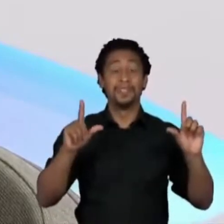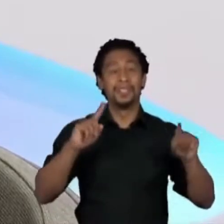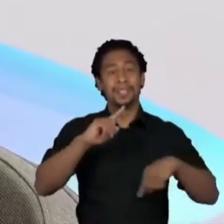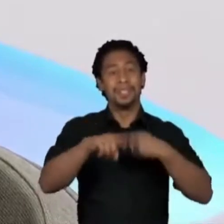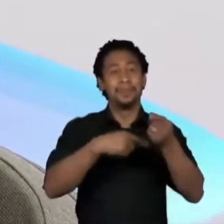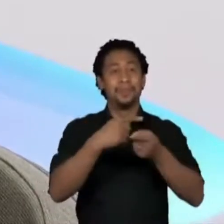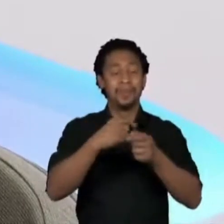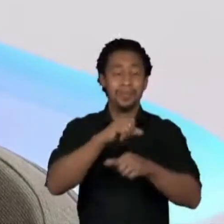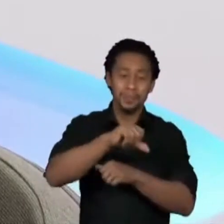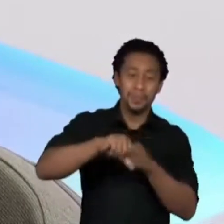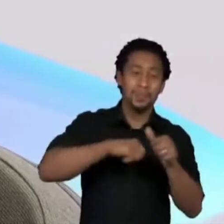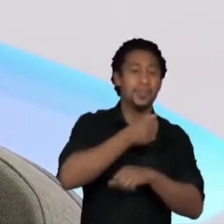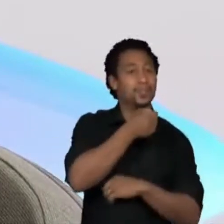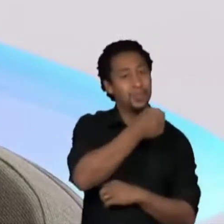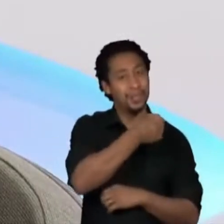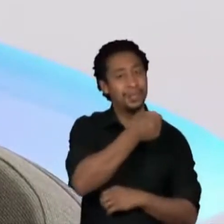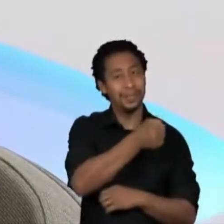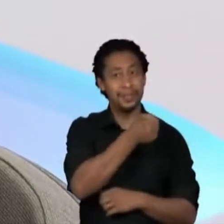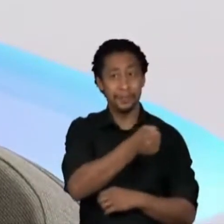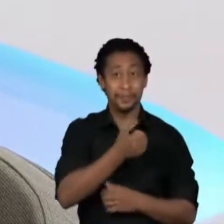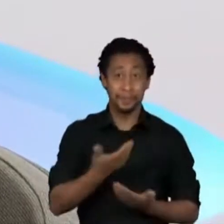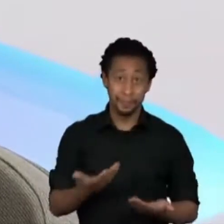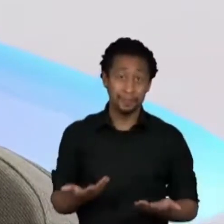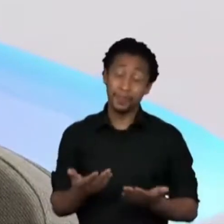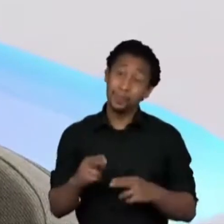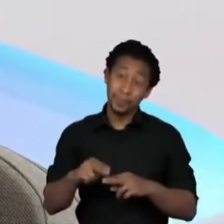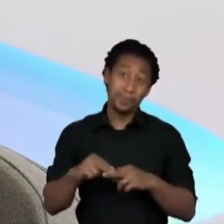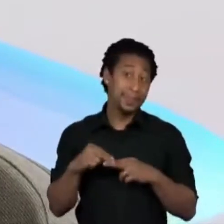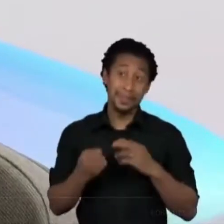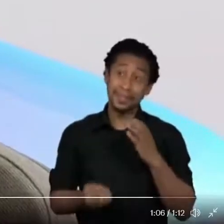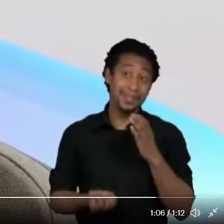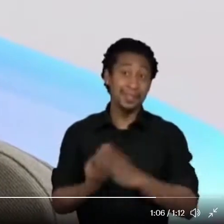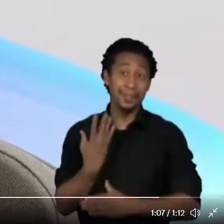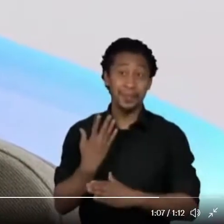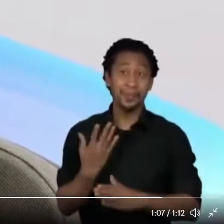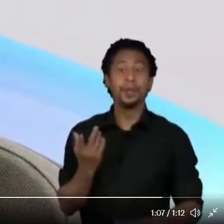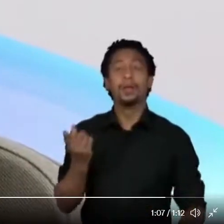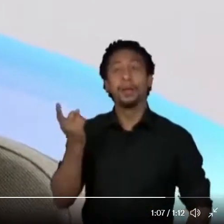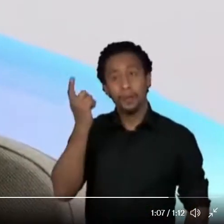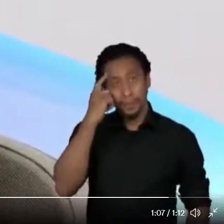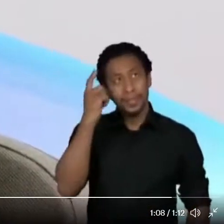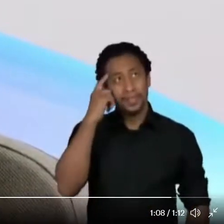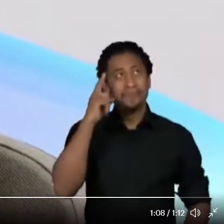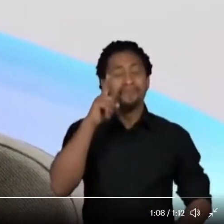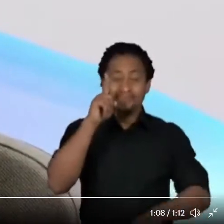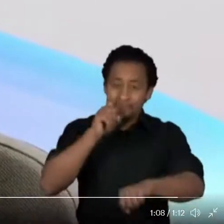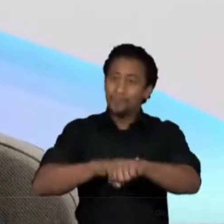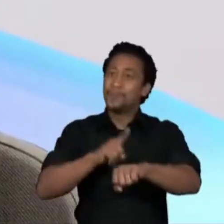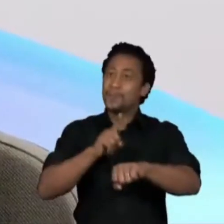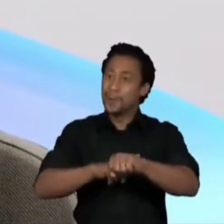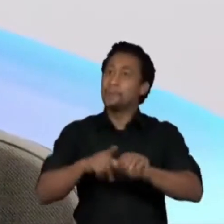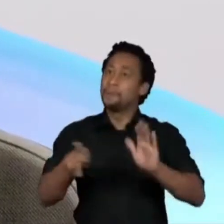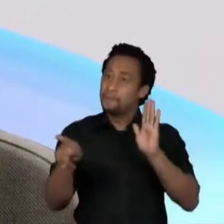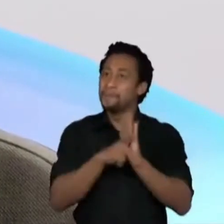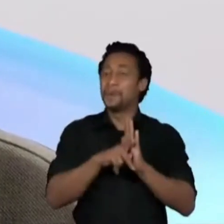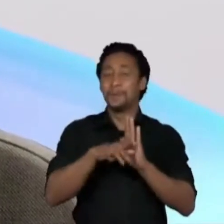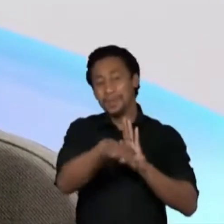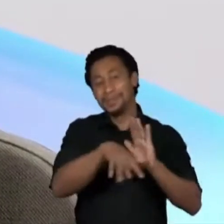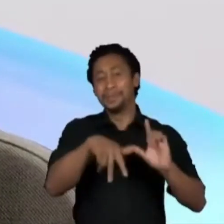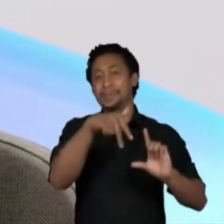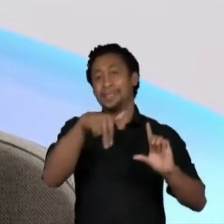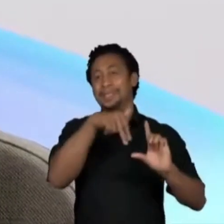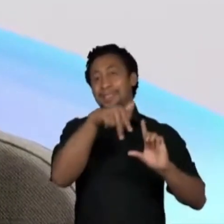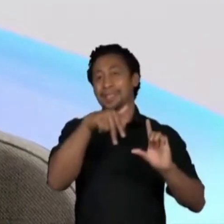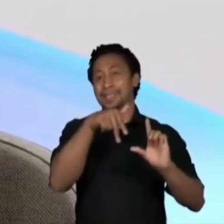jornalismo local então era um programa que surgiu assim eu eu pensei nesse horário olha apresentei